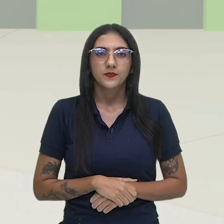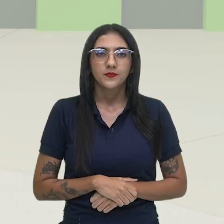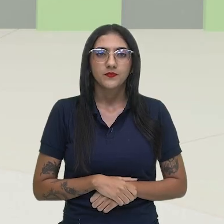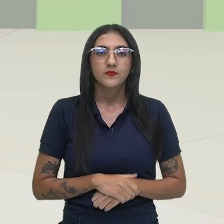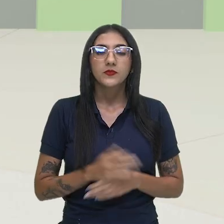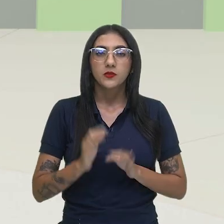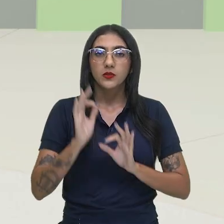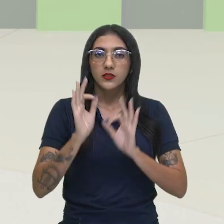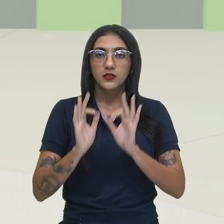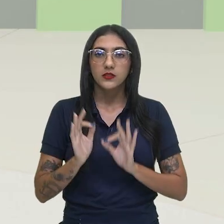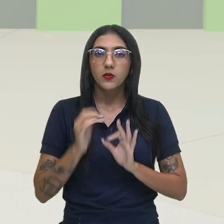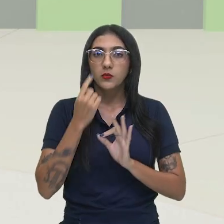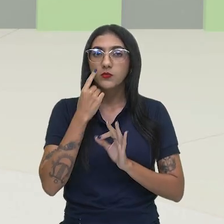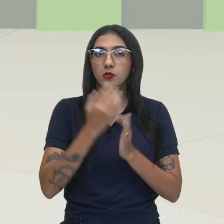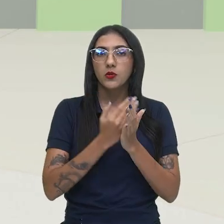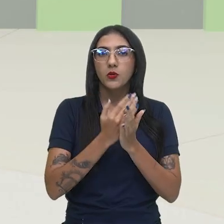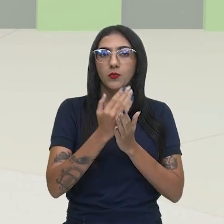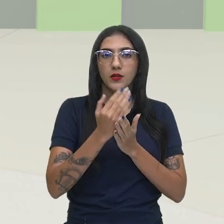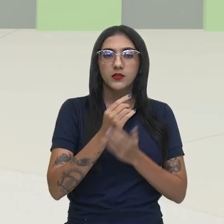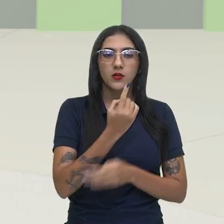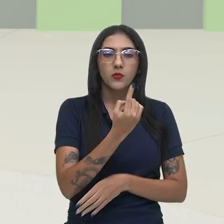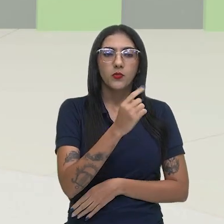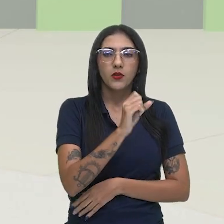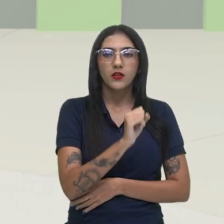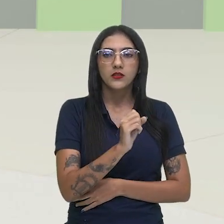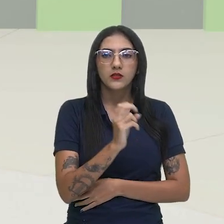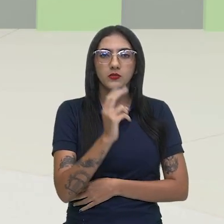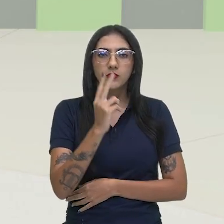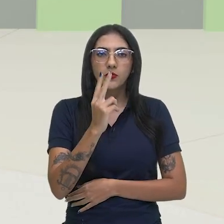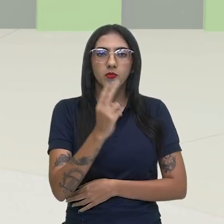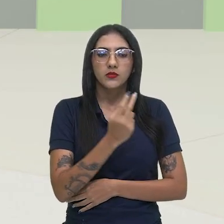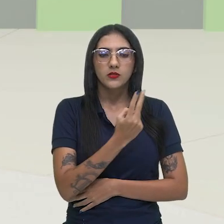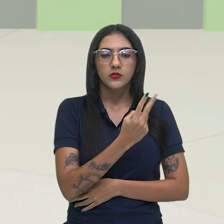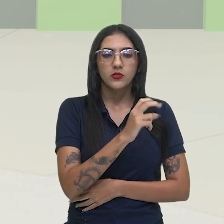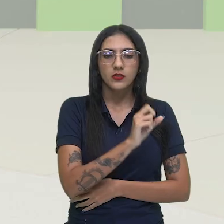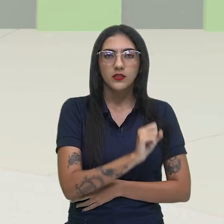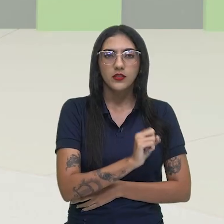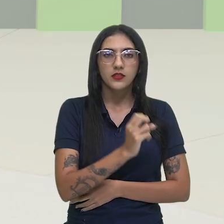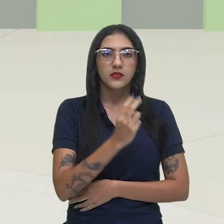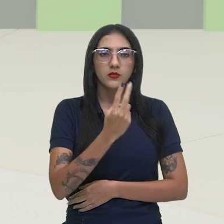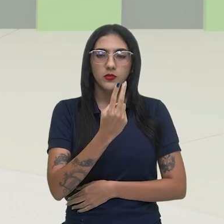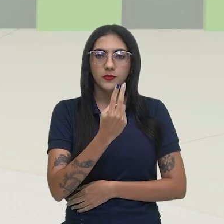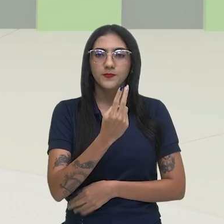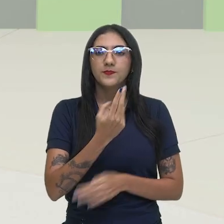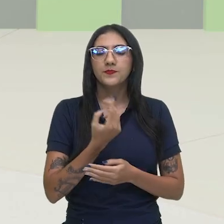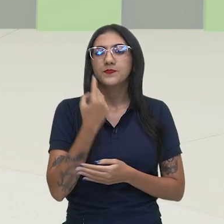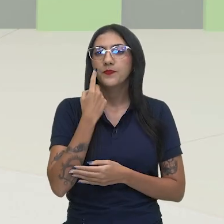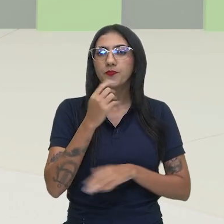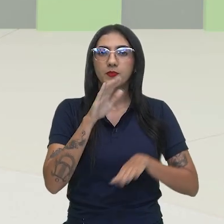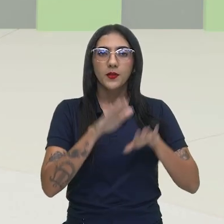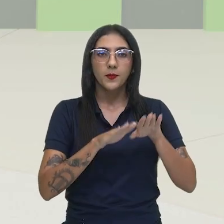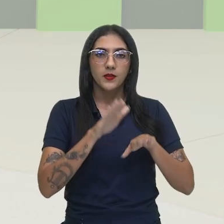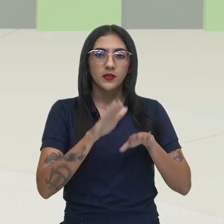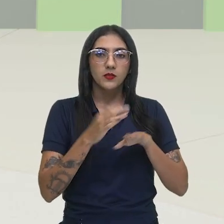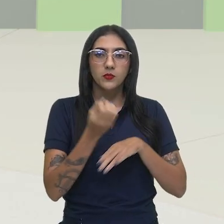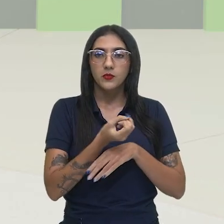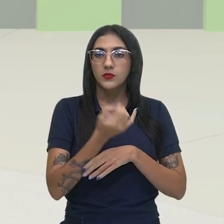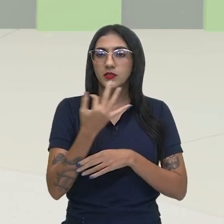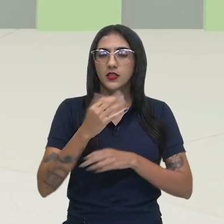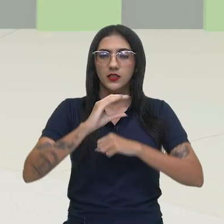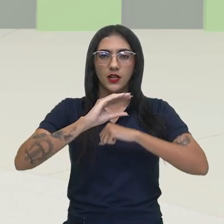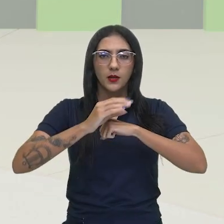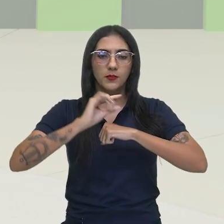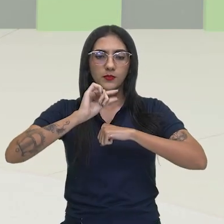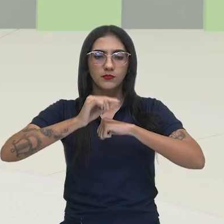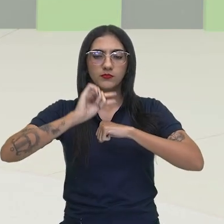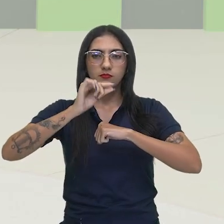a distribuição eletrônica começa com 1S2, 2S2, 2P6, de acordo com aquilo que eu já mostrei